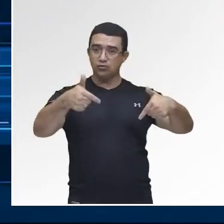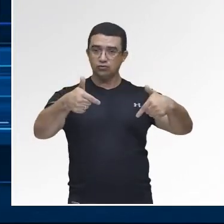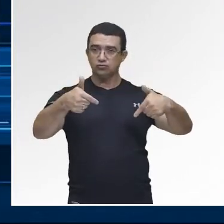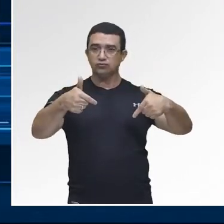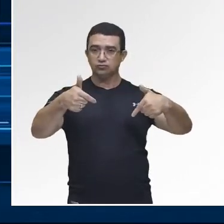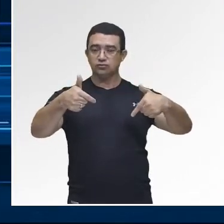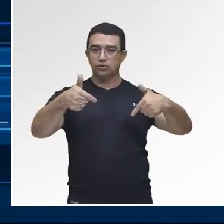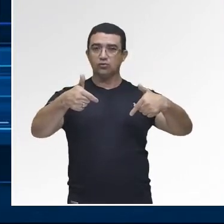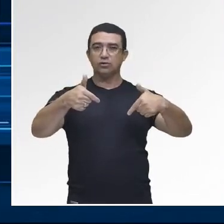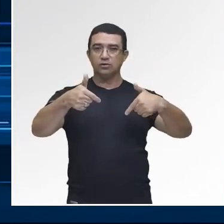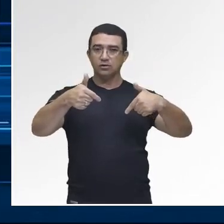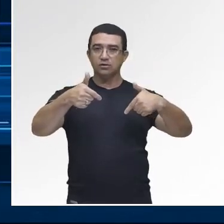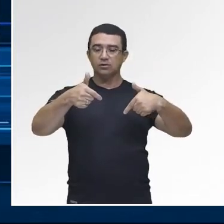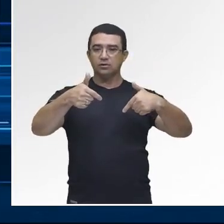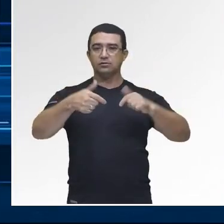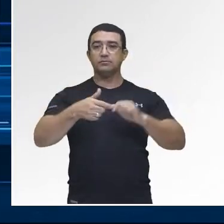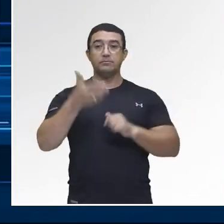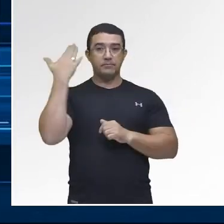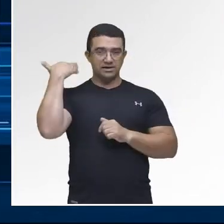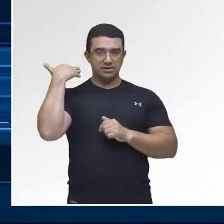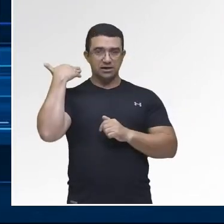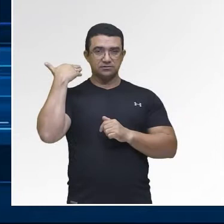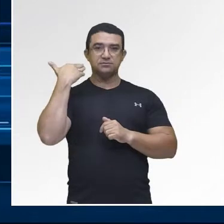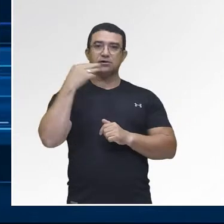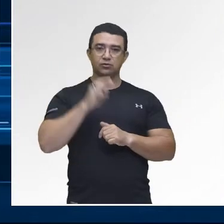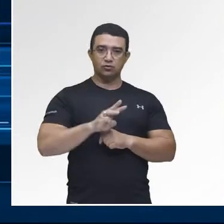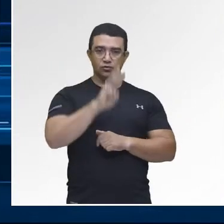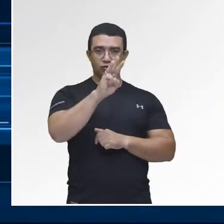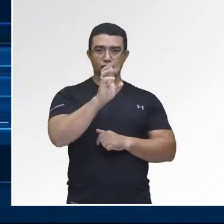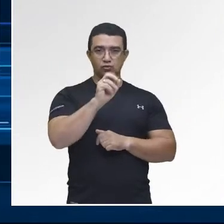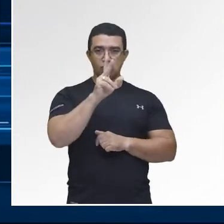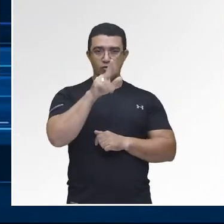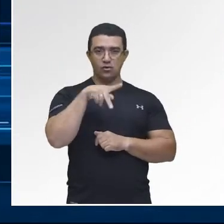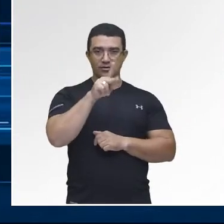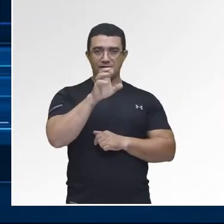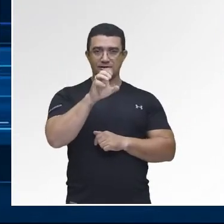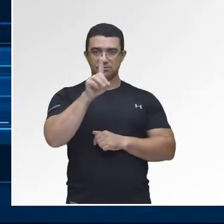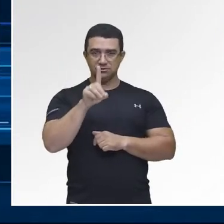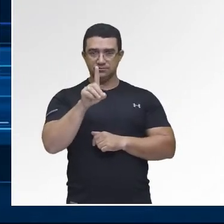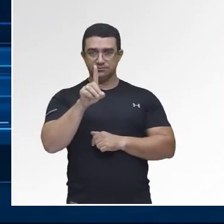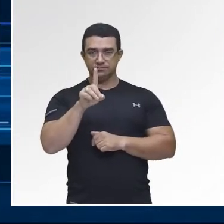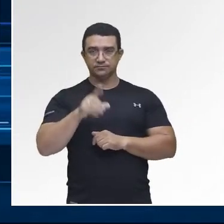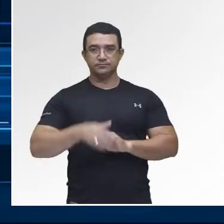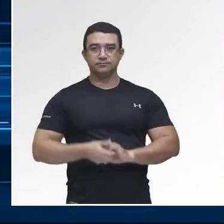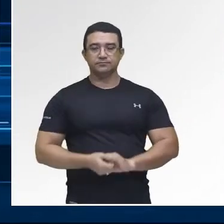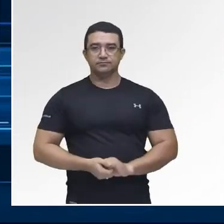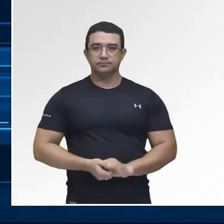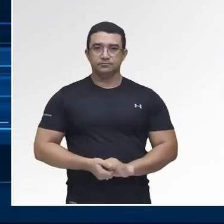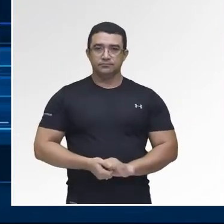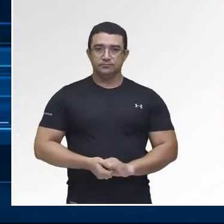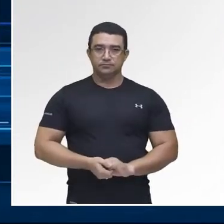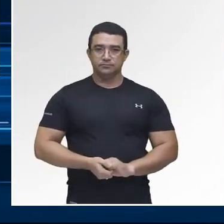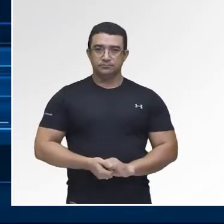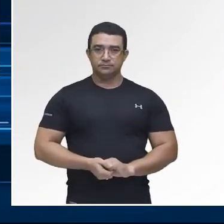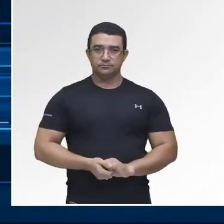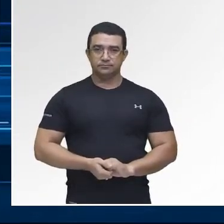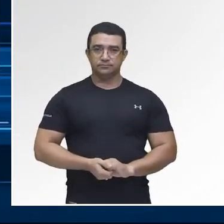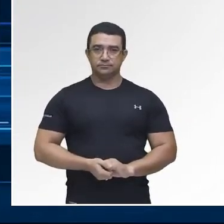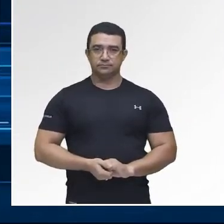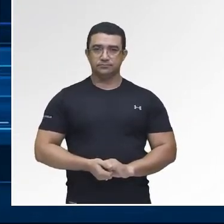worked yesterday. I have not worked yesterday. Eu não trabalhei, né? Eu não trabalhei